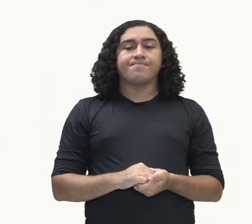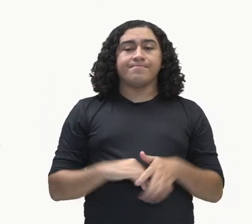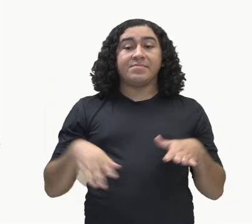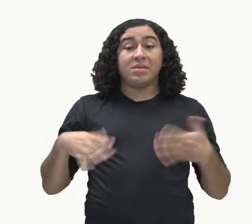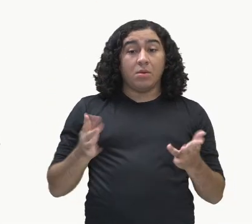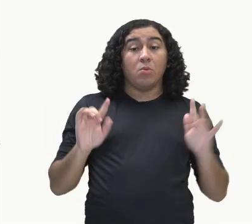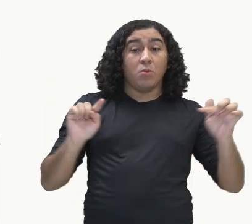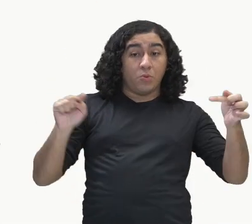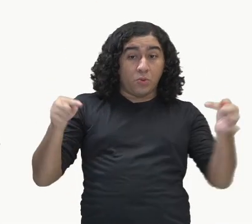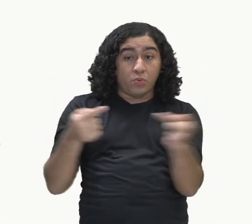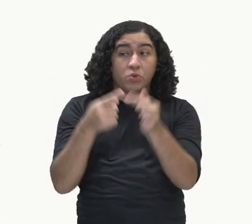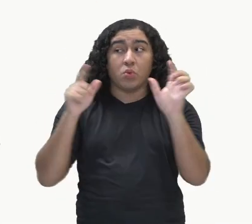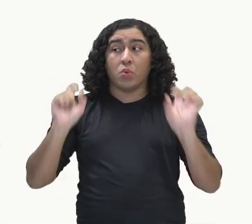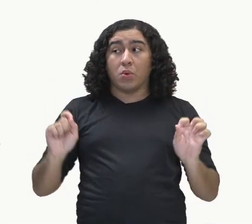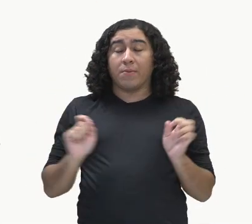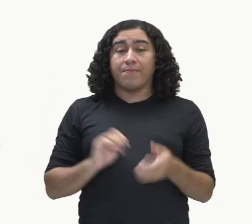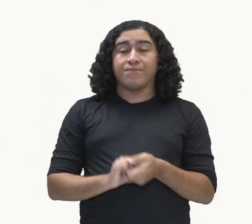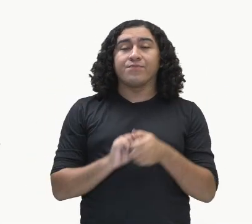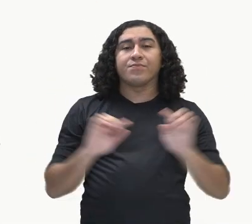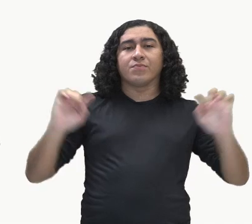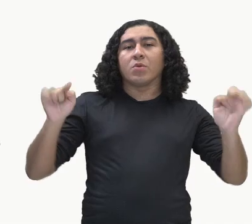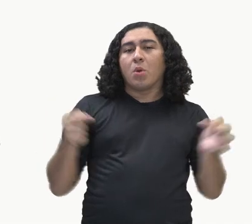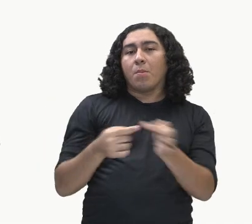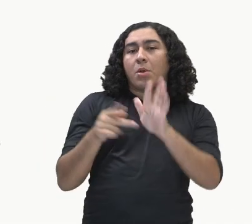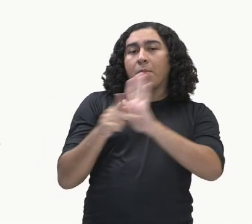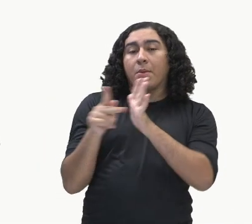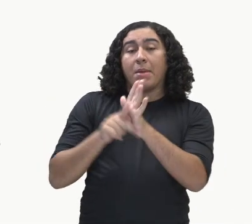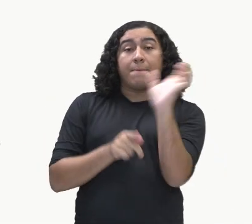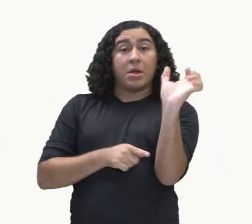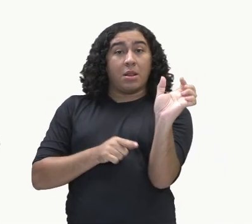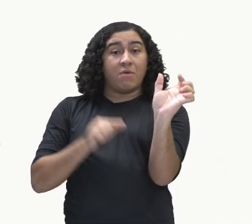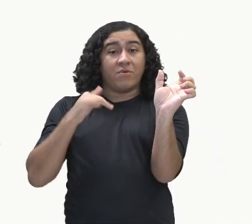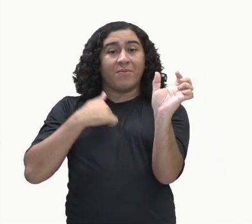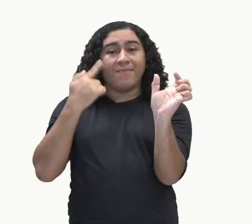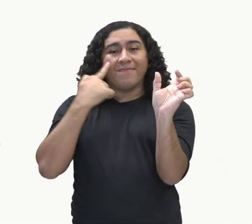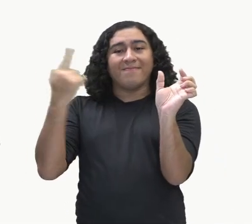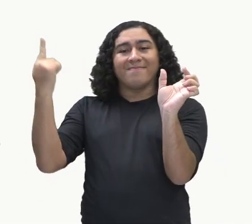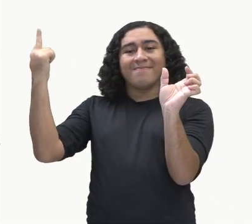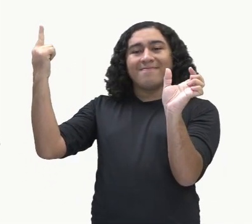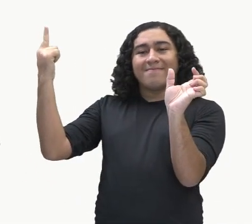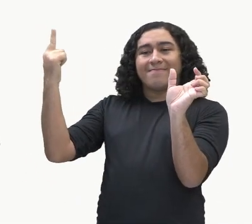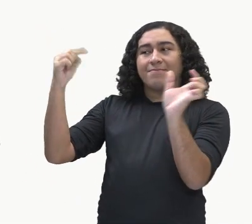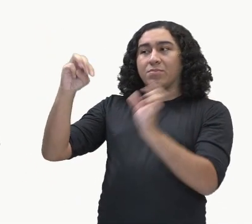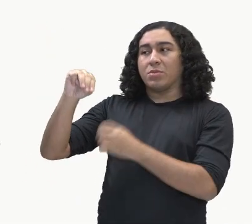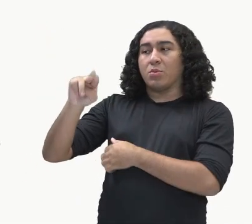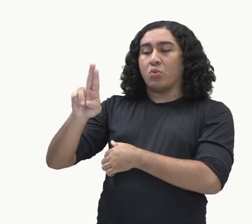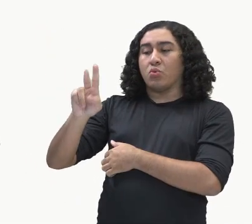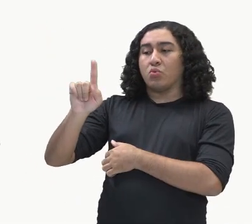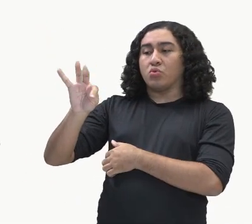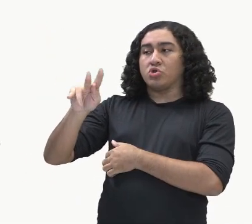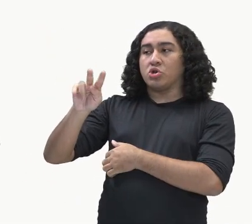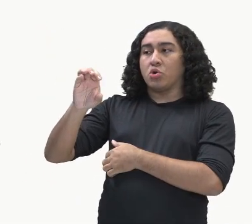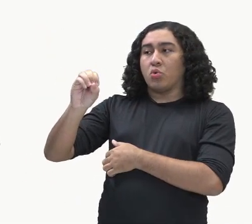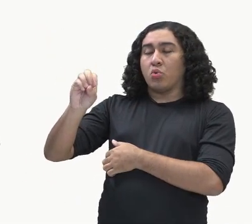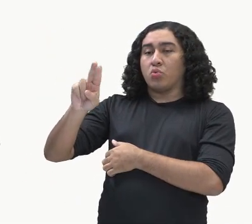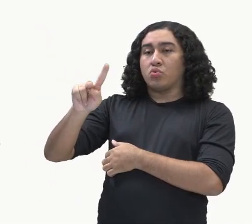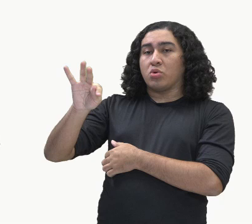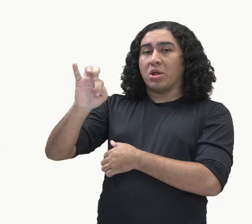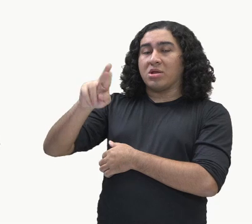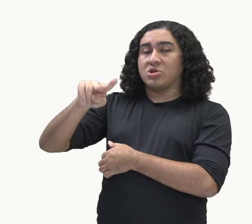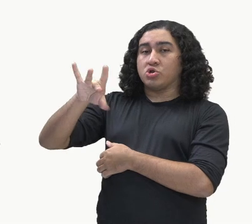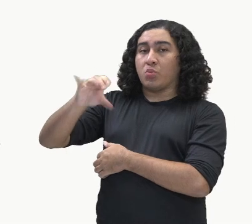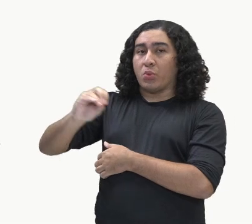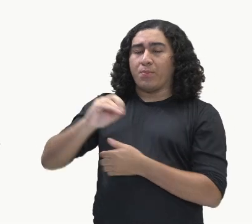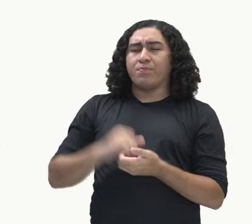combina com o quê? Combina com a palavra que está aqui, ó, certo? Que a gente acabou de ver. Mas tem